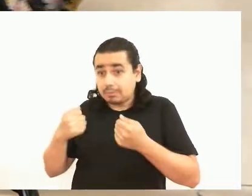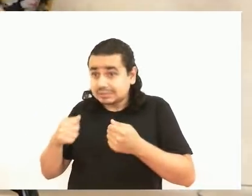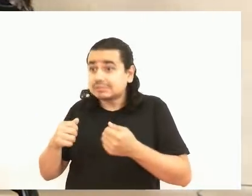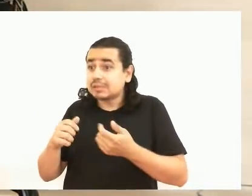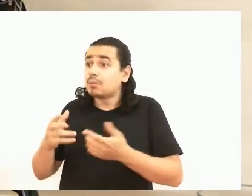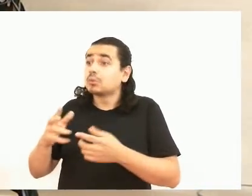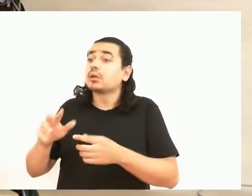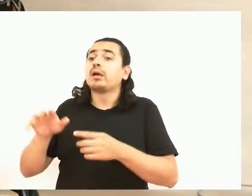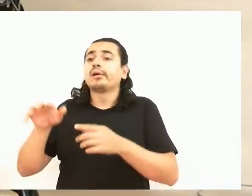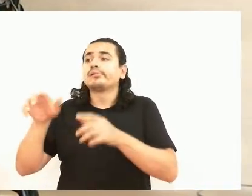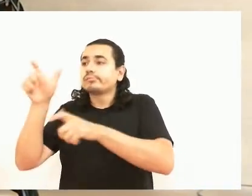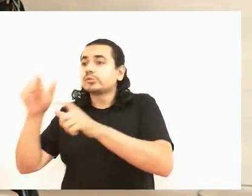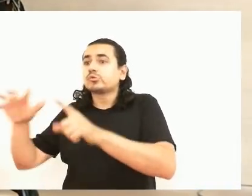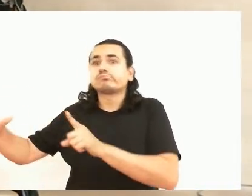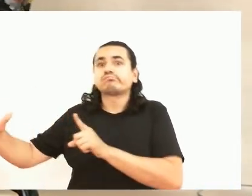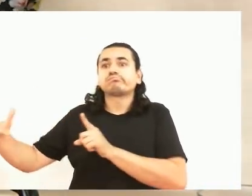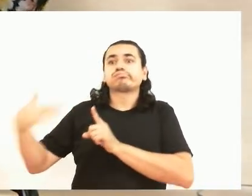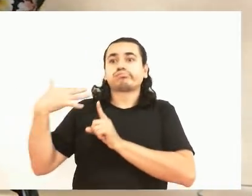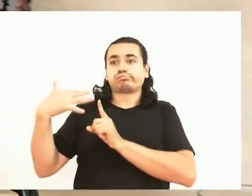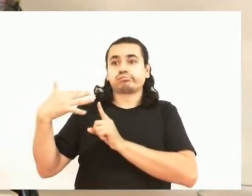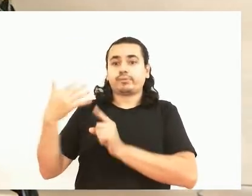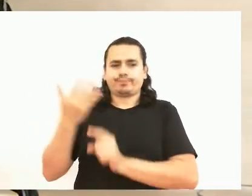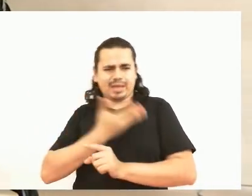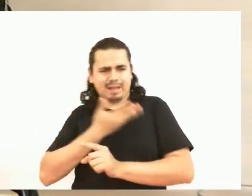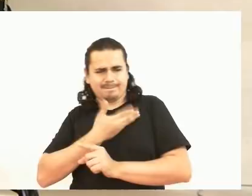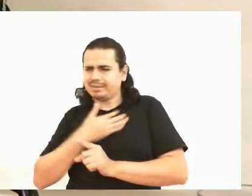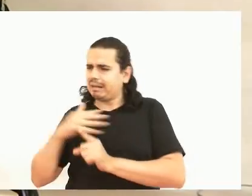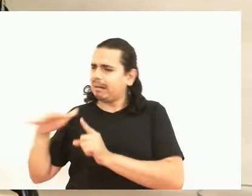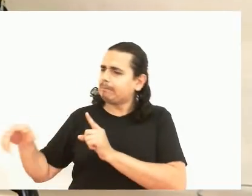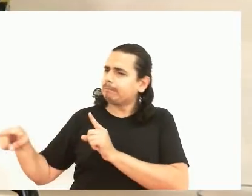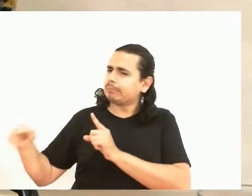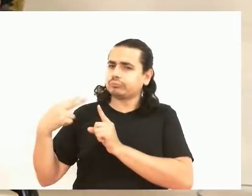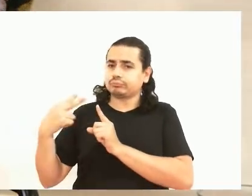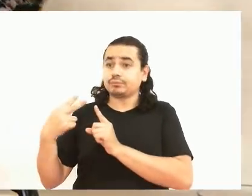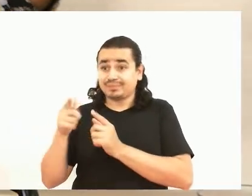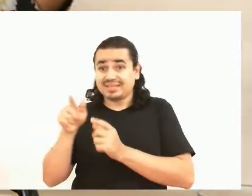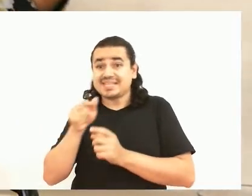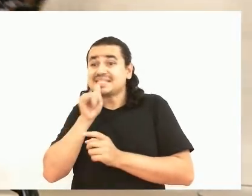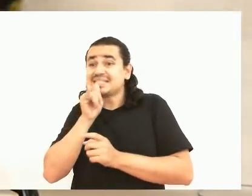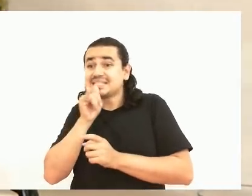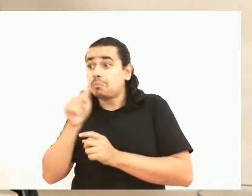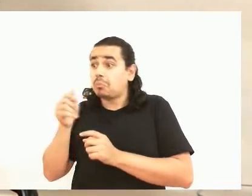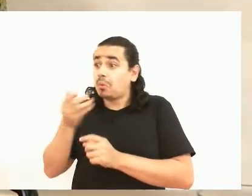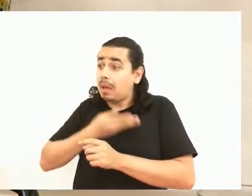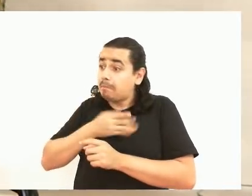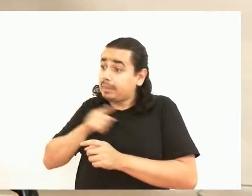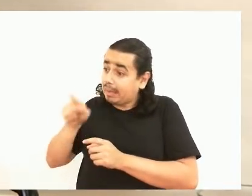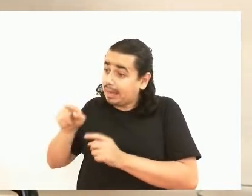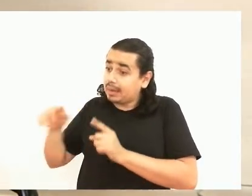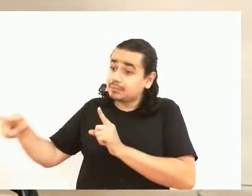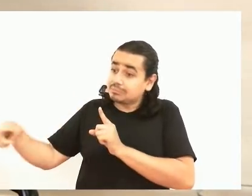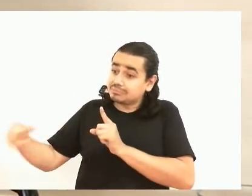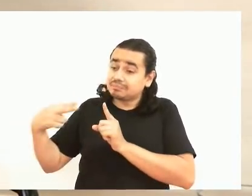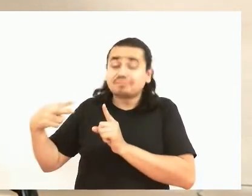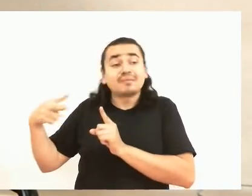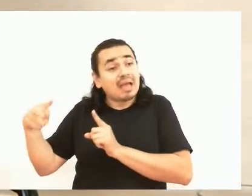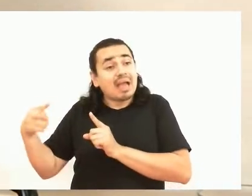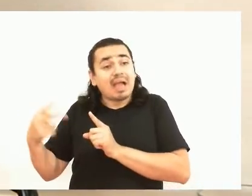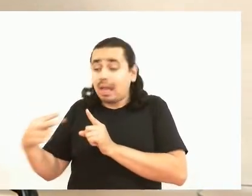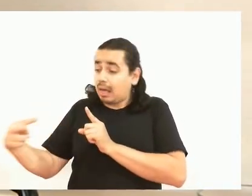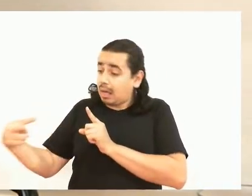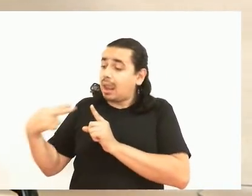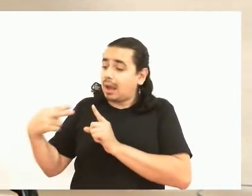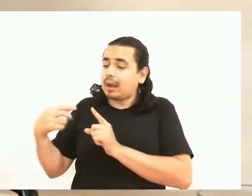pela minha melhor amiga então se a renata que a minha melhor amiga ela já tá me dizendo como eu devo ser